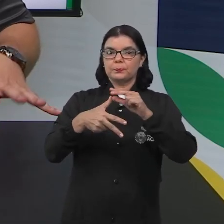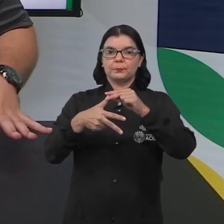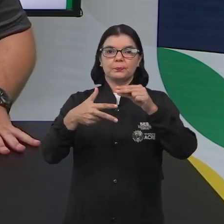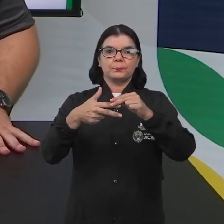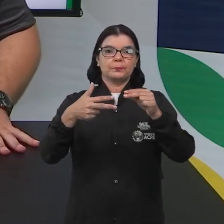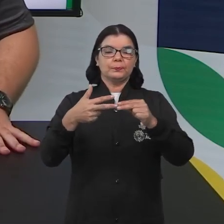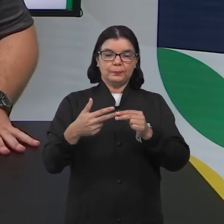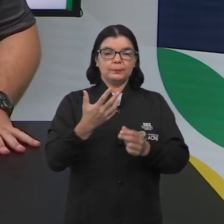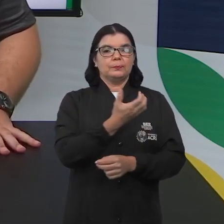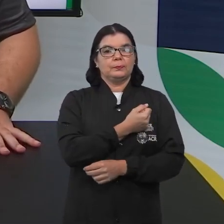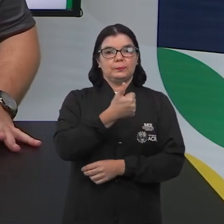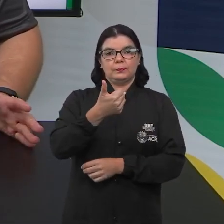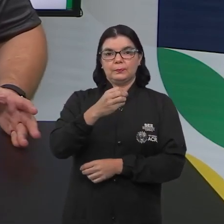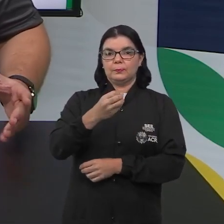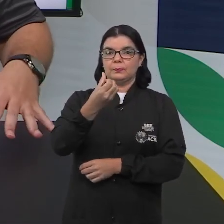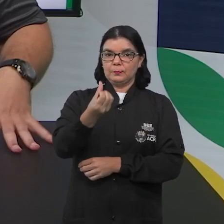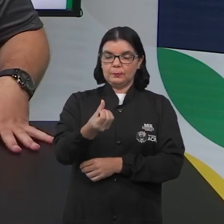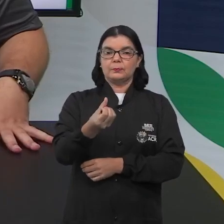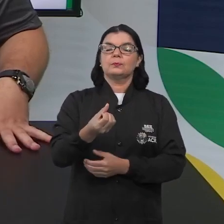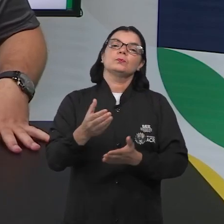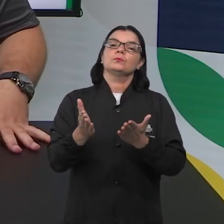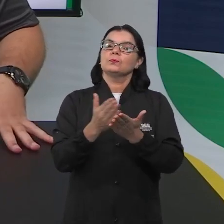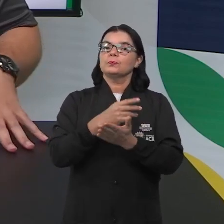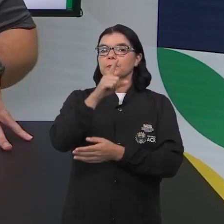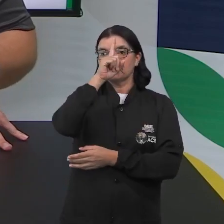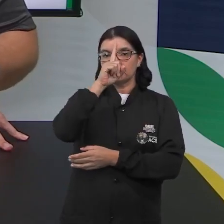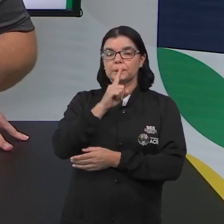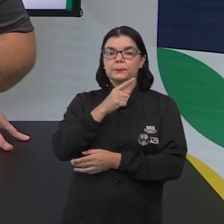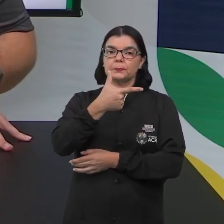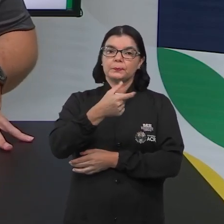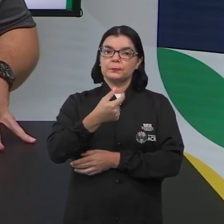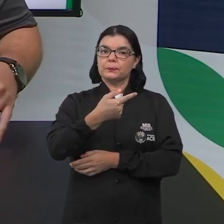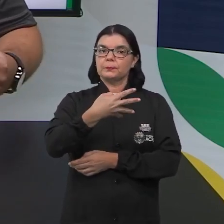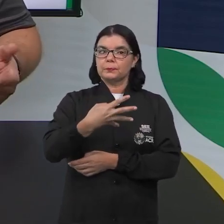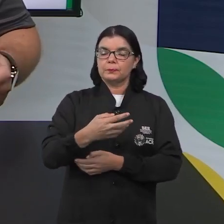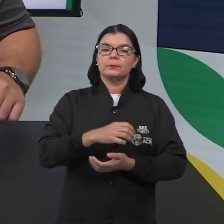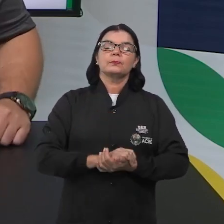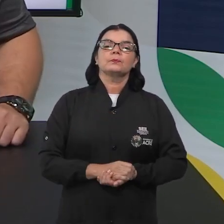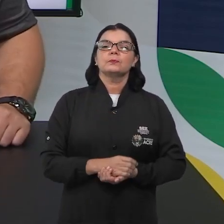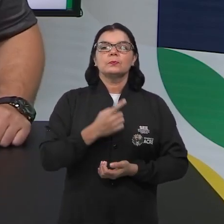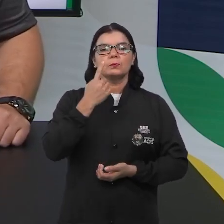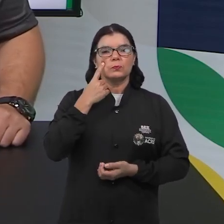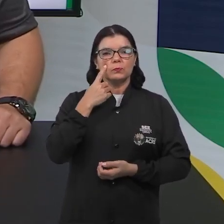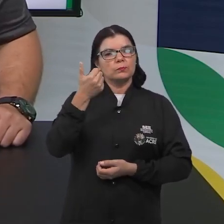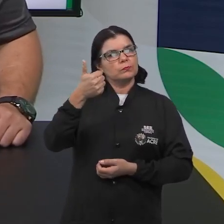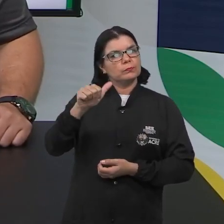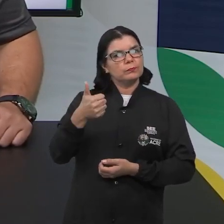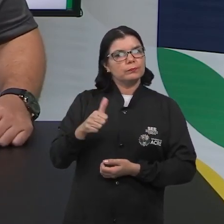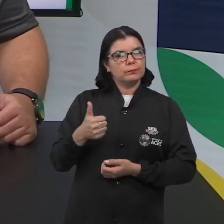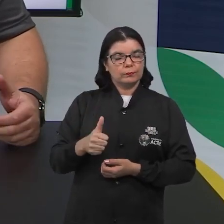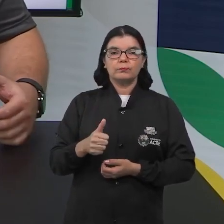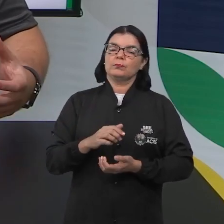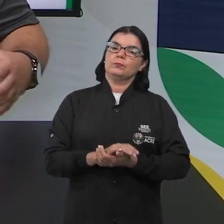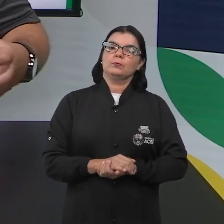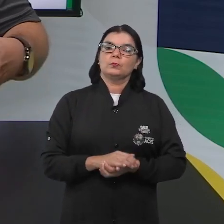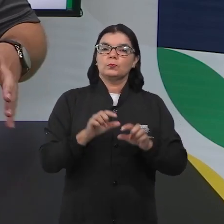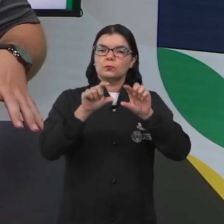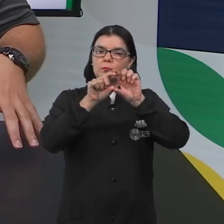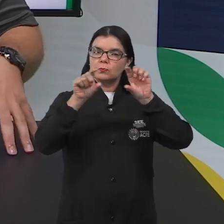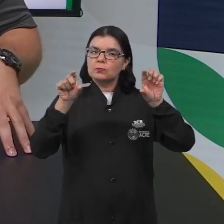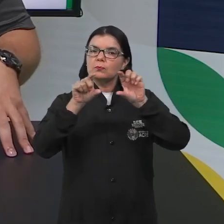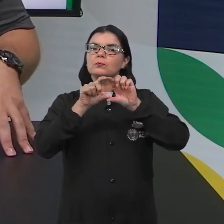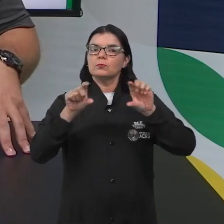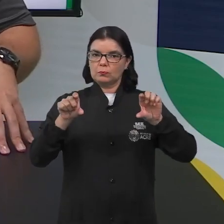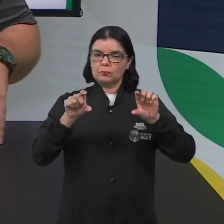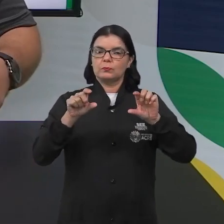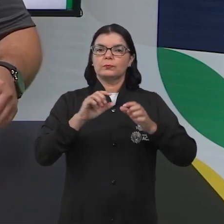Essa questão é a número 106 do caderno amarelo do Enem de 2024. Essa questão a gente vai ter que fazer uma análisezinha de uma tirinha